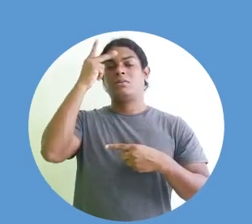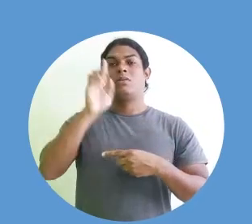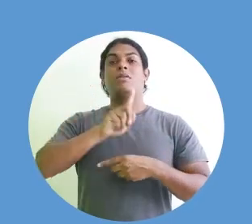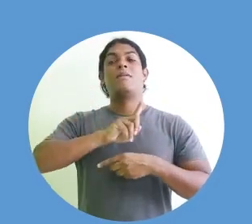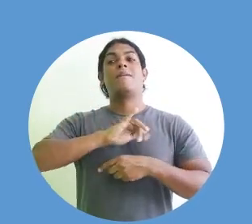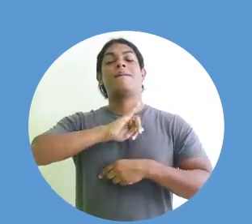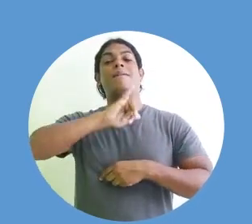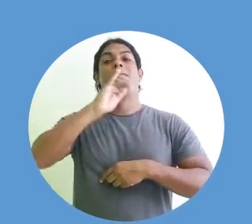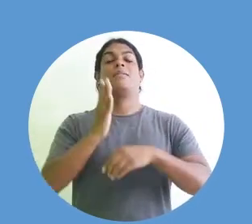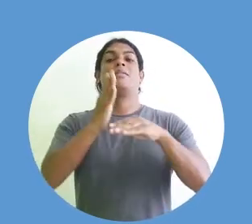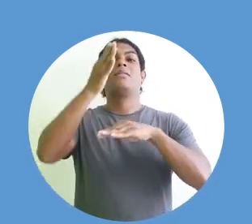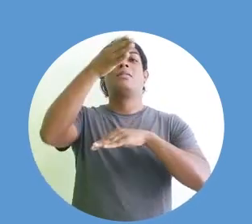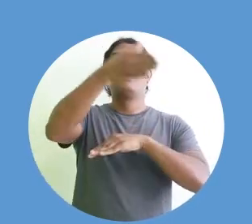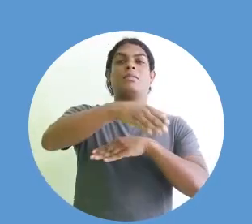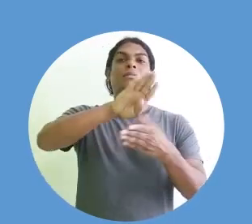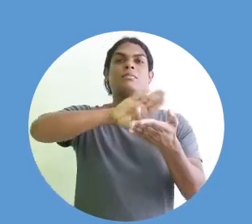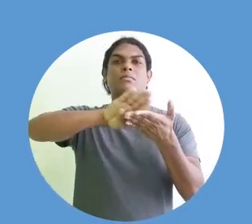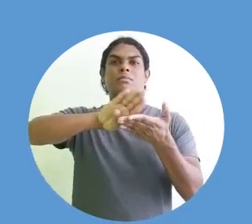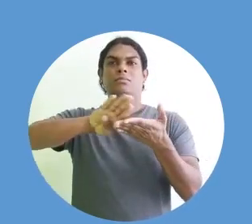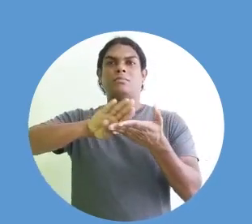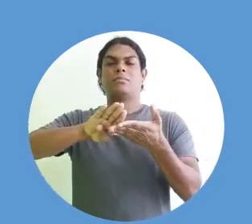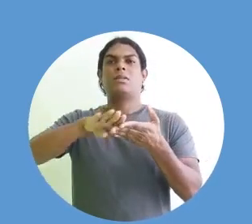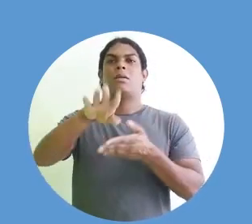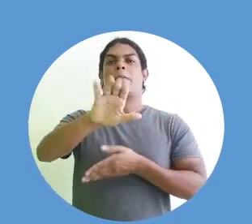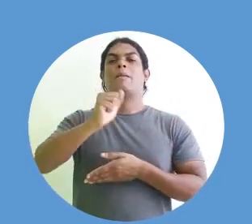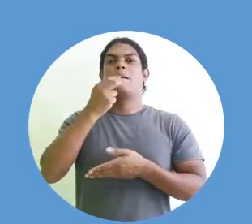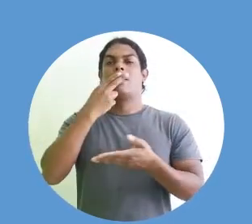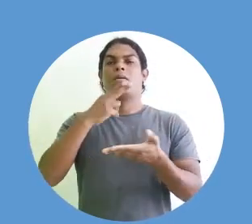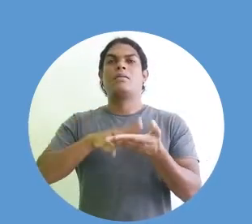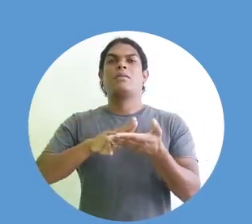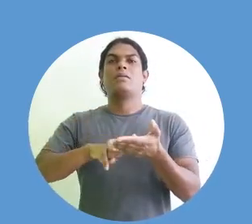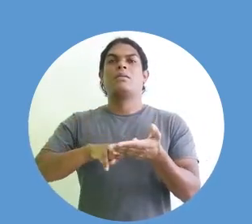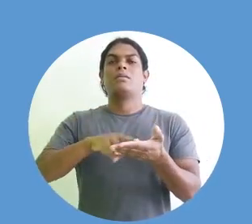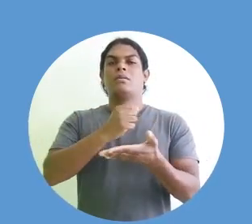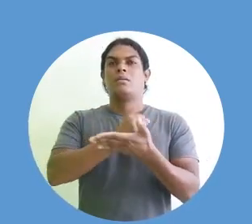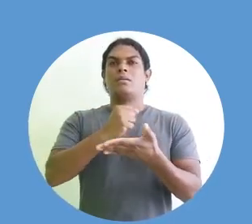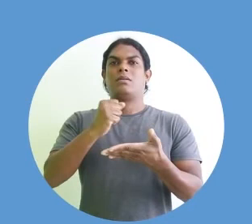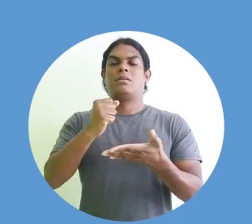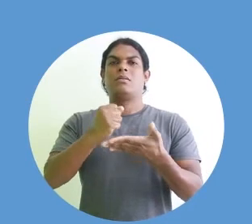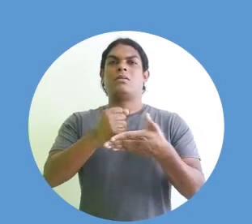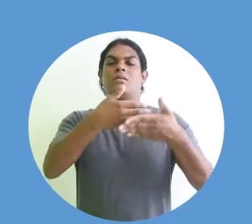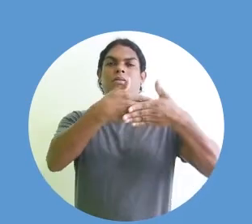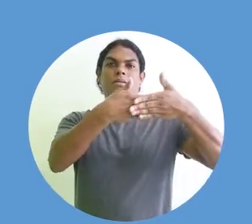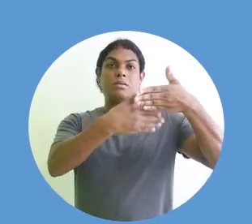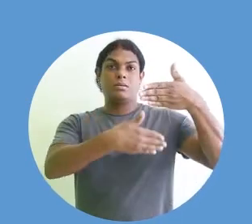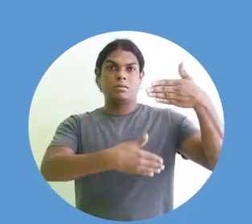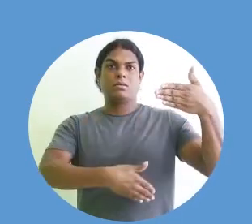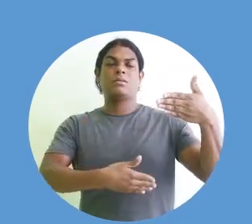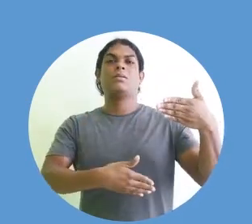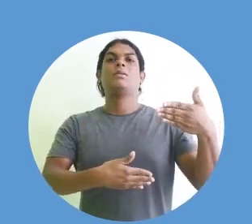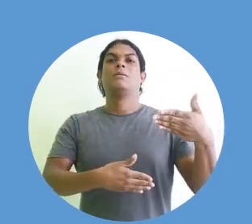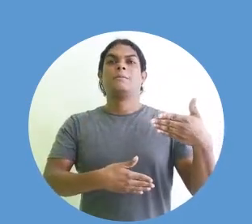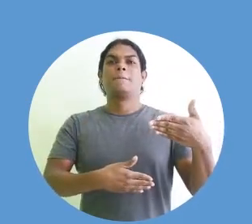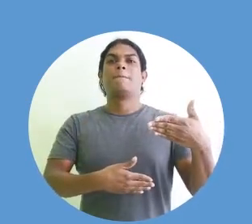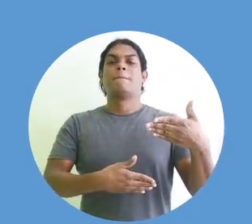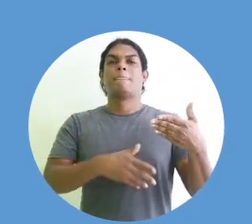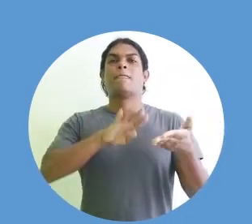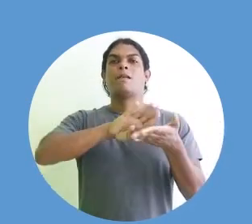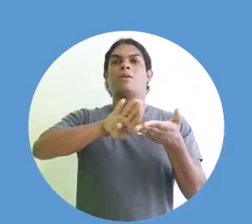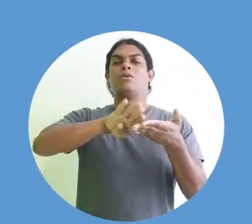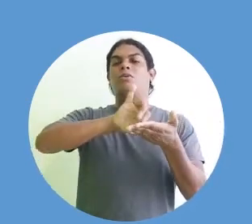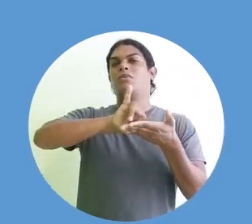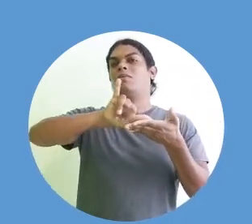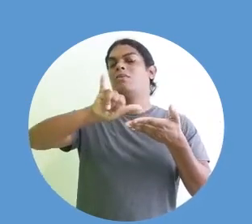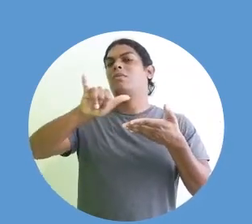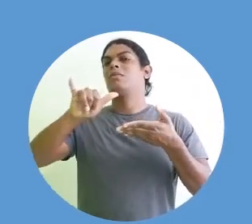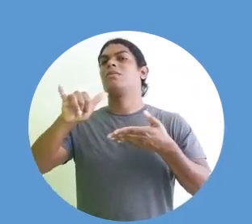abre essa carta de crédito e aí essa carta de crédito, o banco agora vai e emite uma informação para